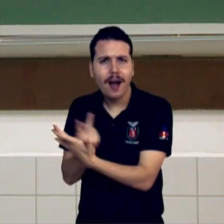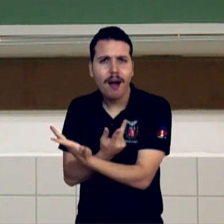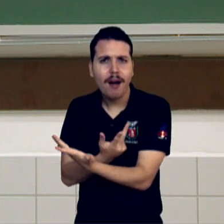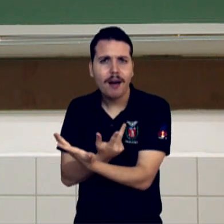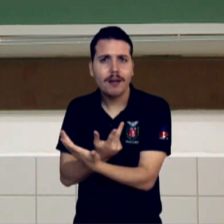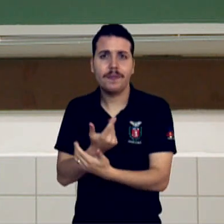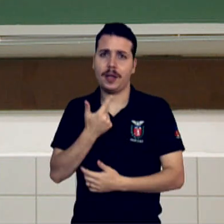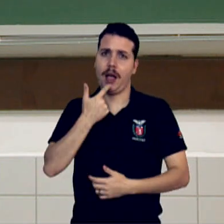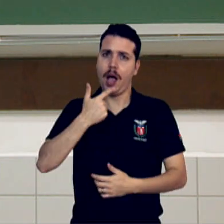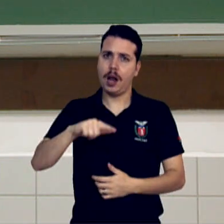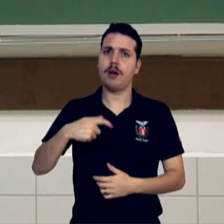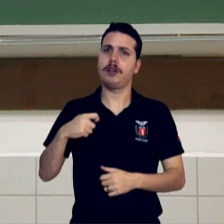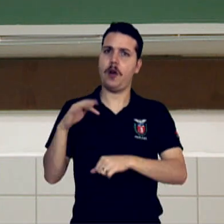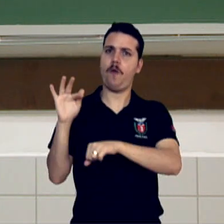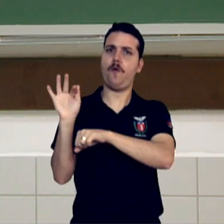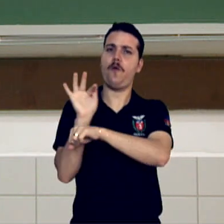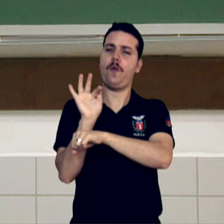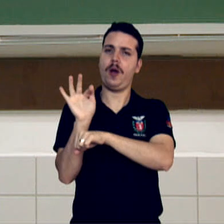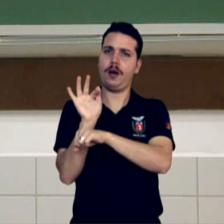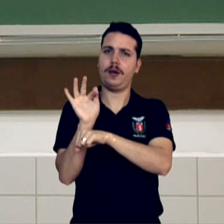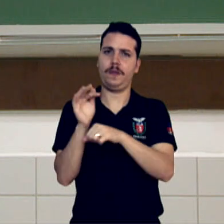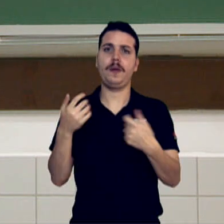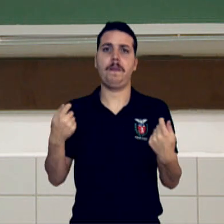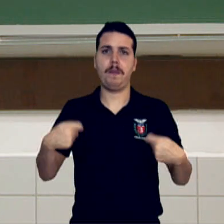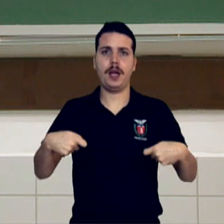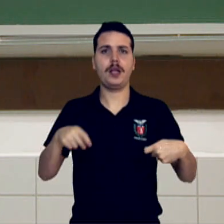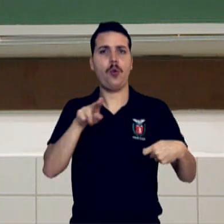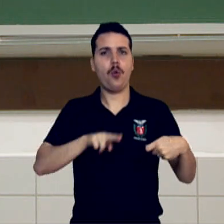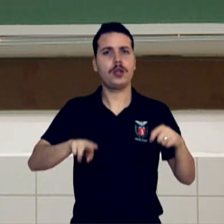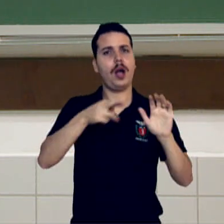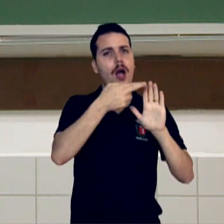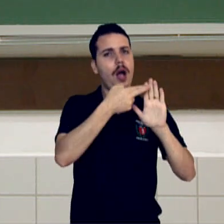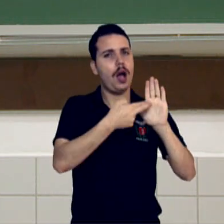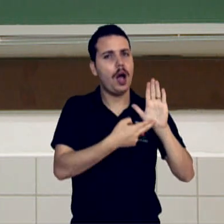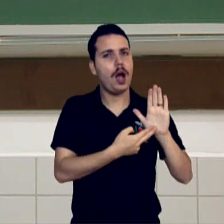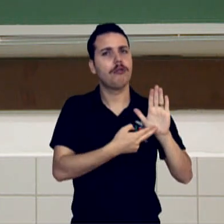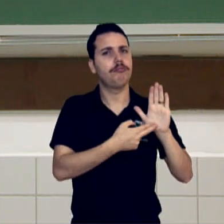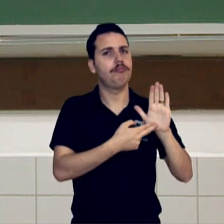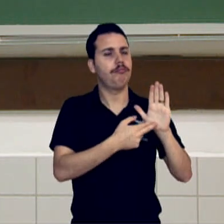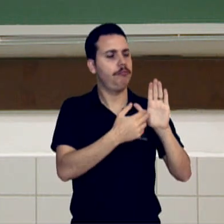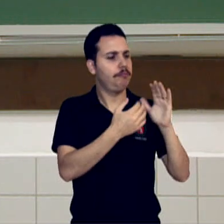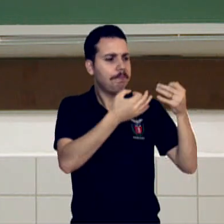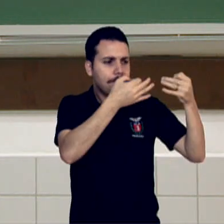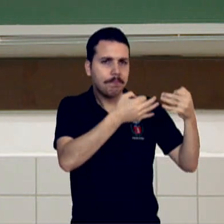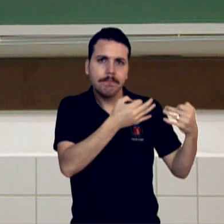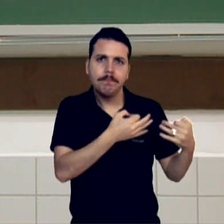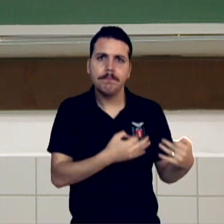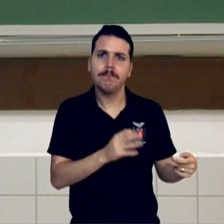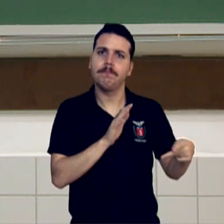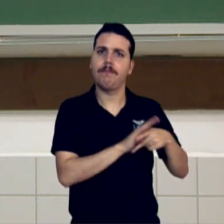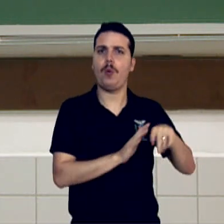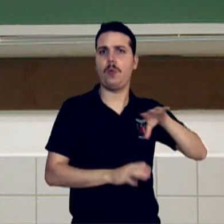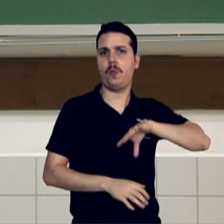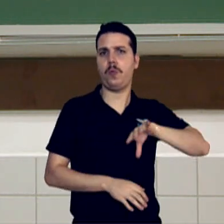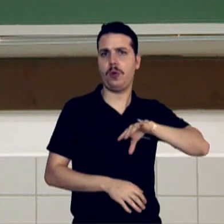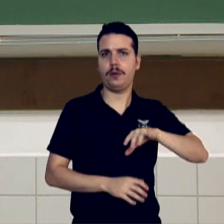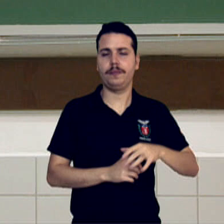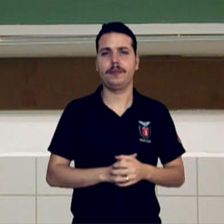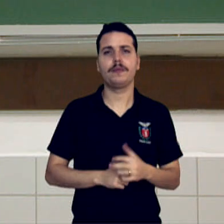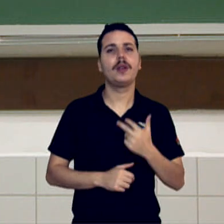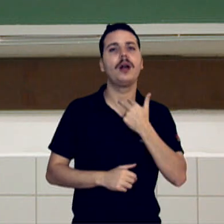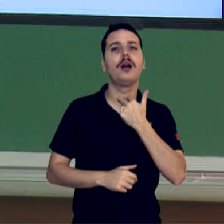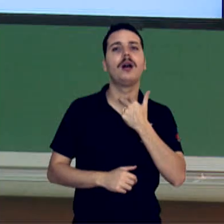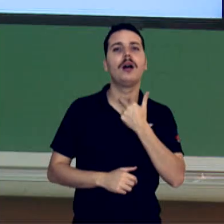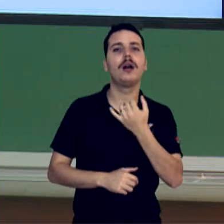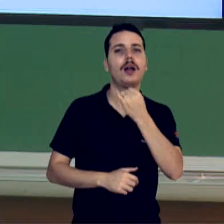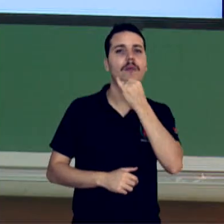ser formal. Você tem que utilizar a regra, a norma da língua portuguesa, tá? Você não